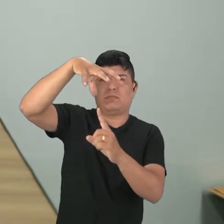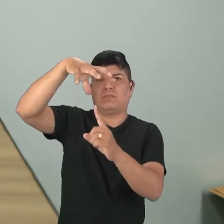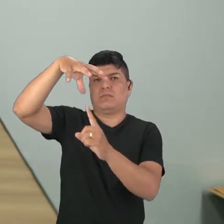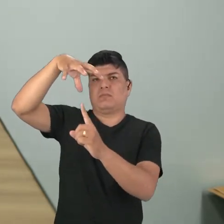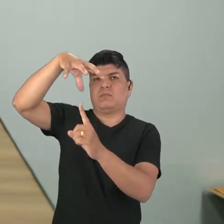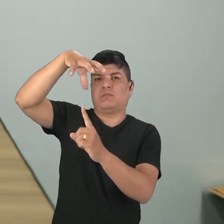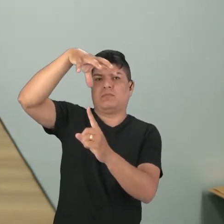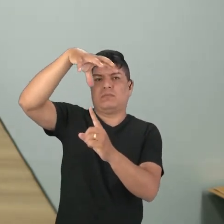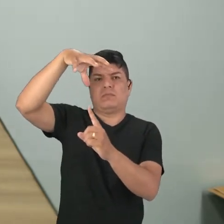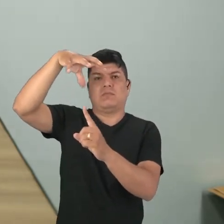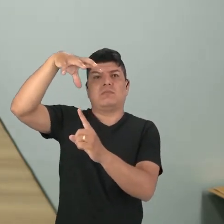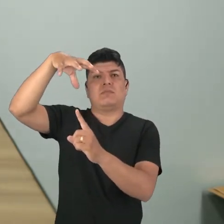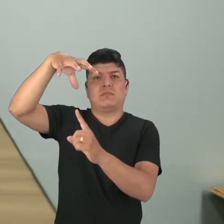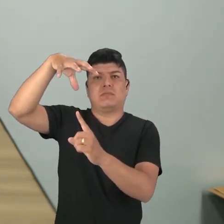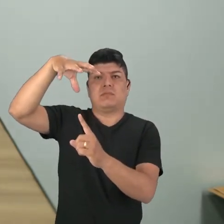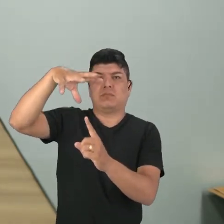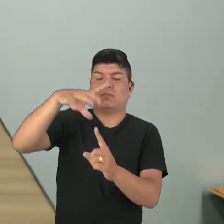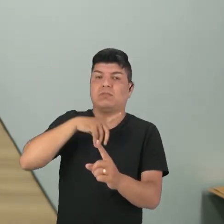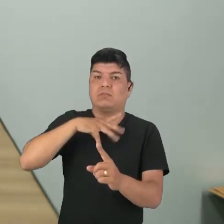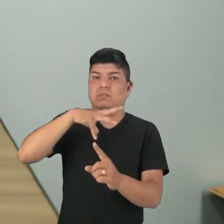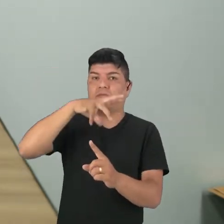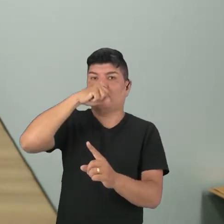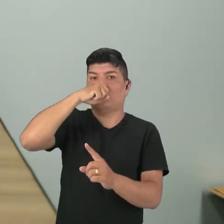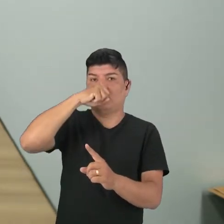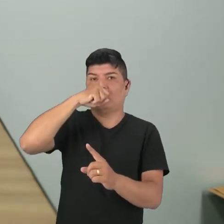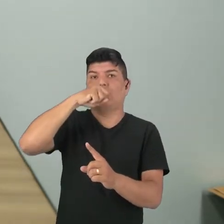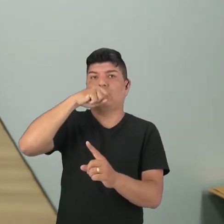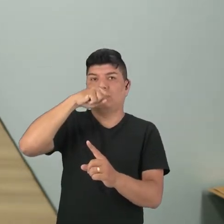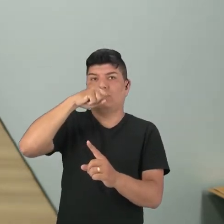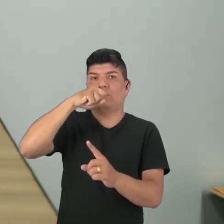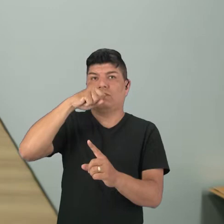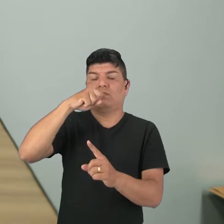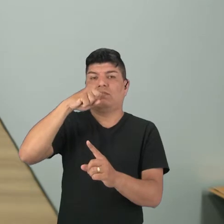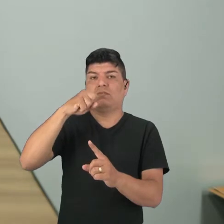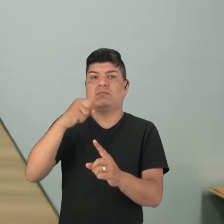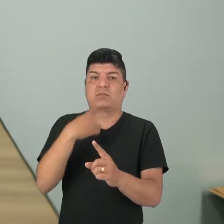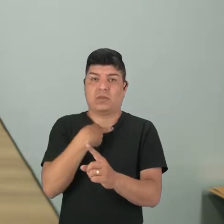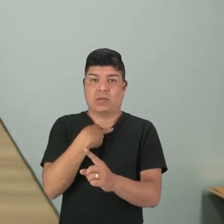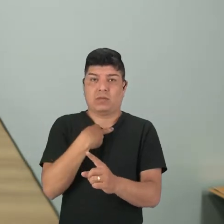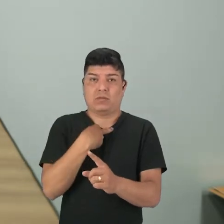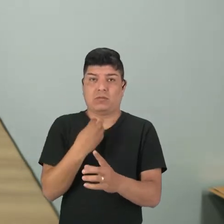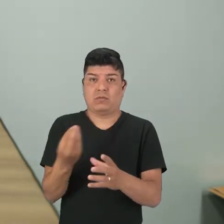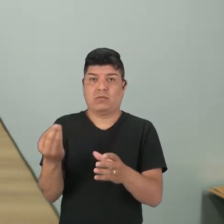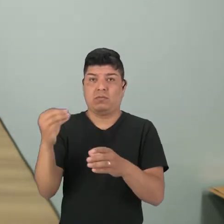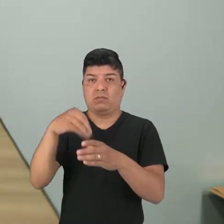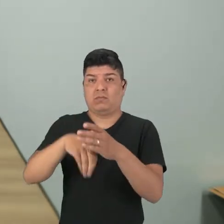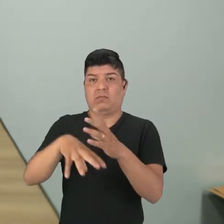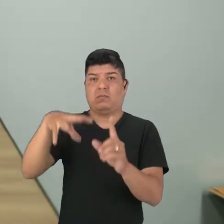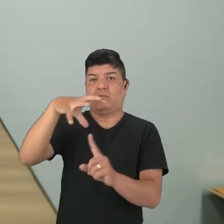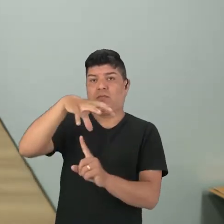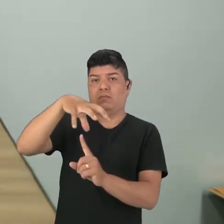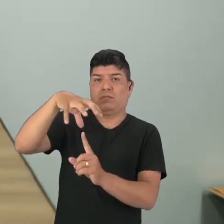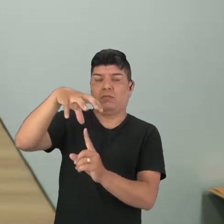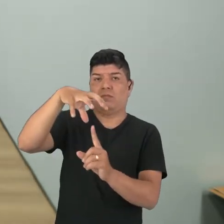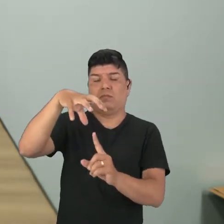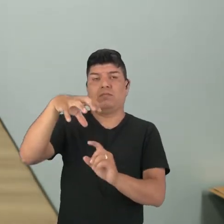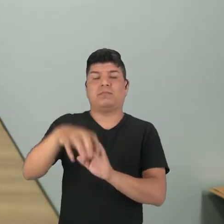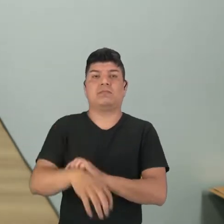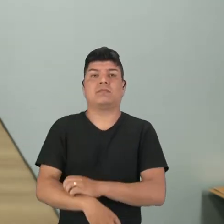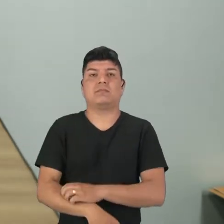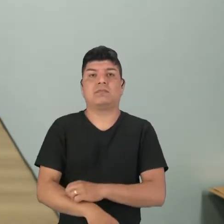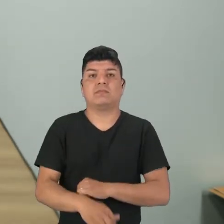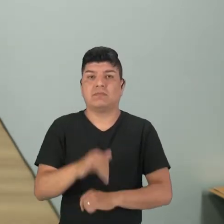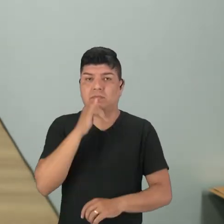né? Então, aquele ar, ele está ocupando aquele espaço dentro do balão. Por exemplo, um outro exemplo,